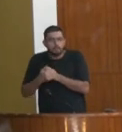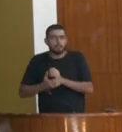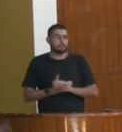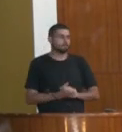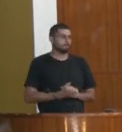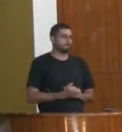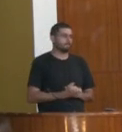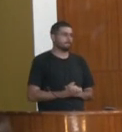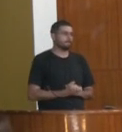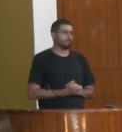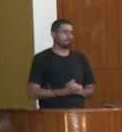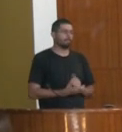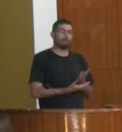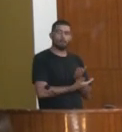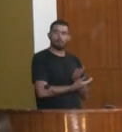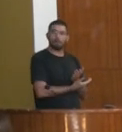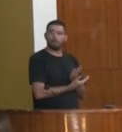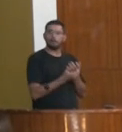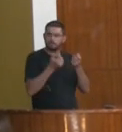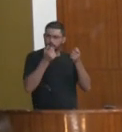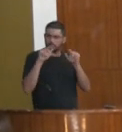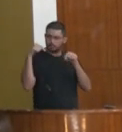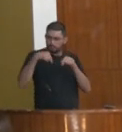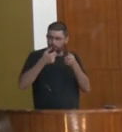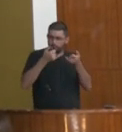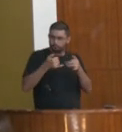de capacitar os colegas de trabalho,